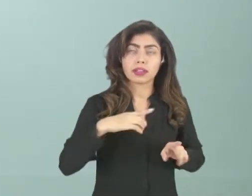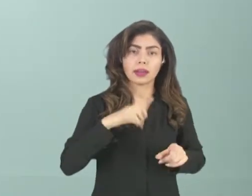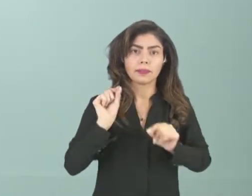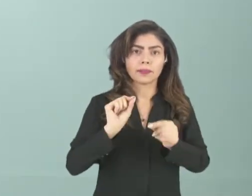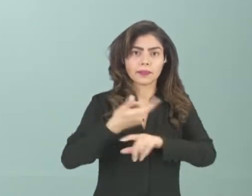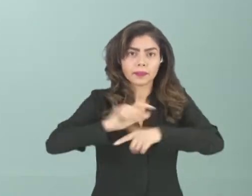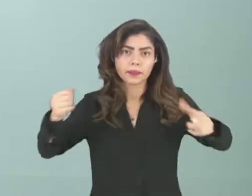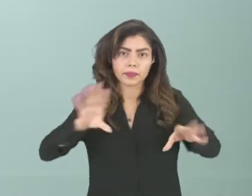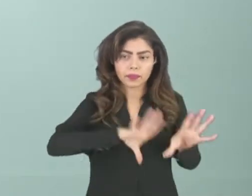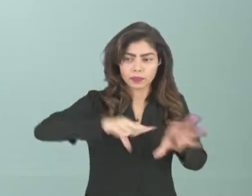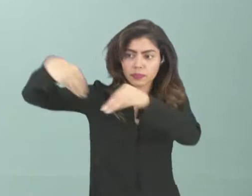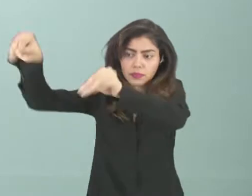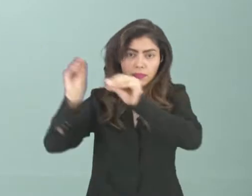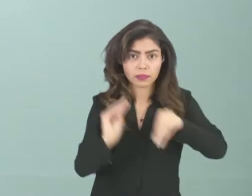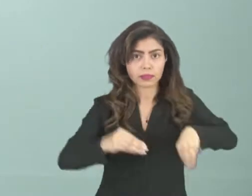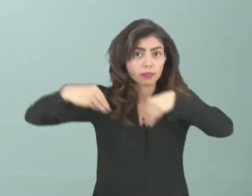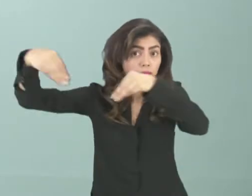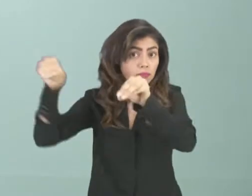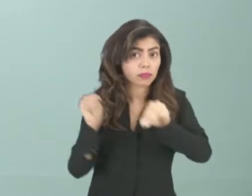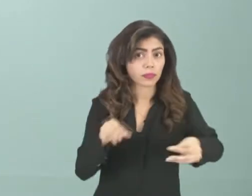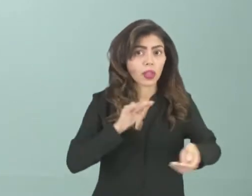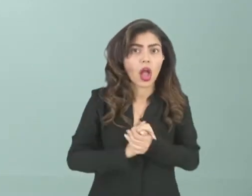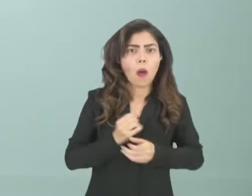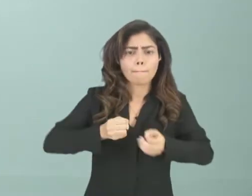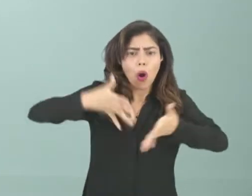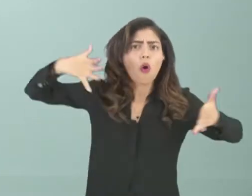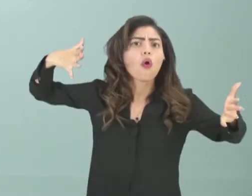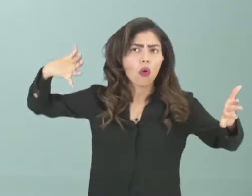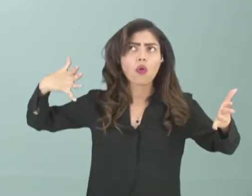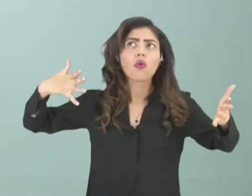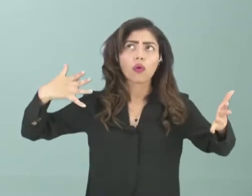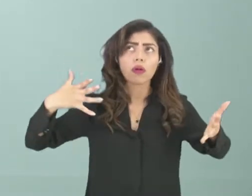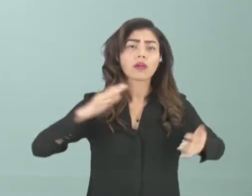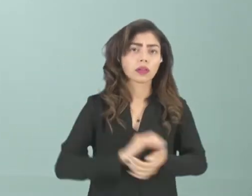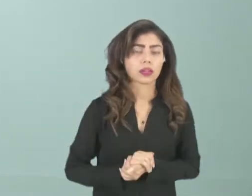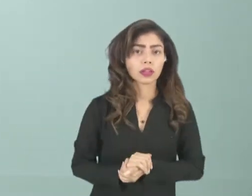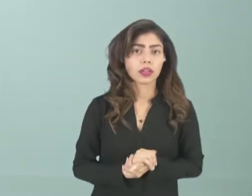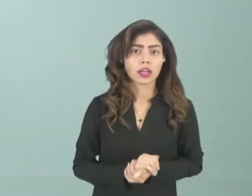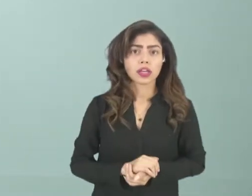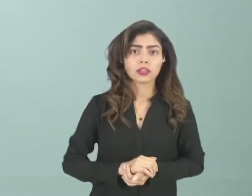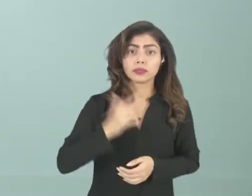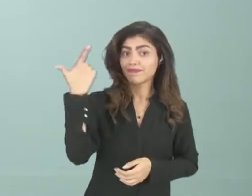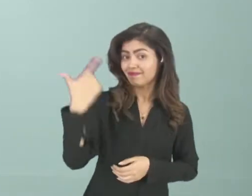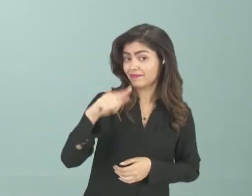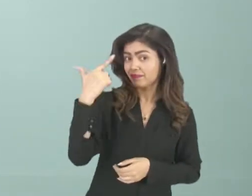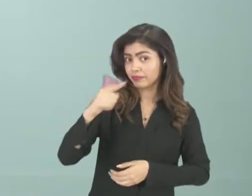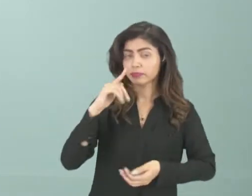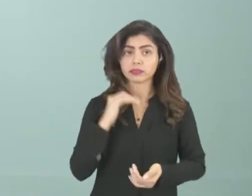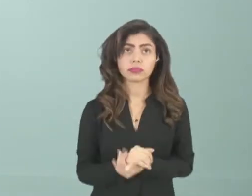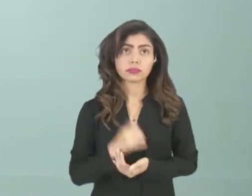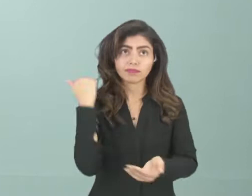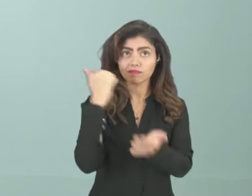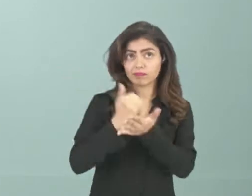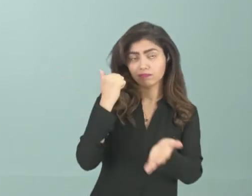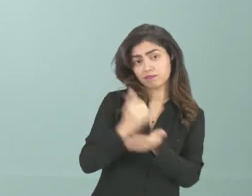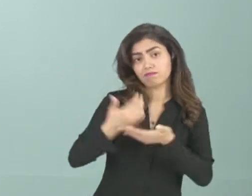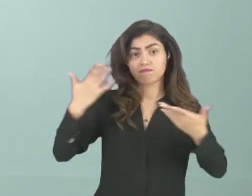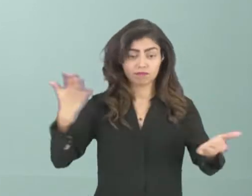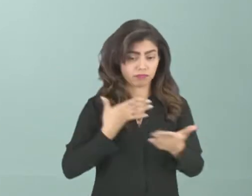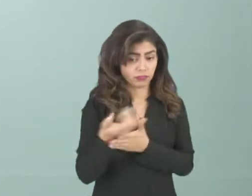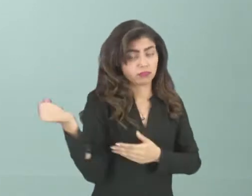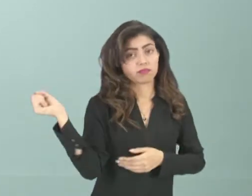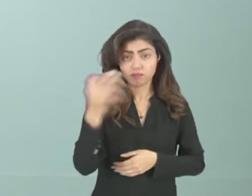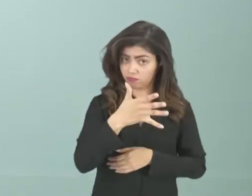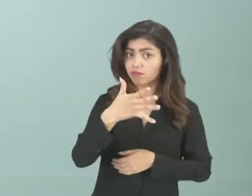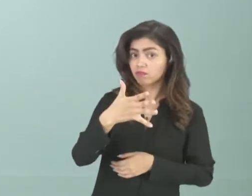em massa para as cidades, as indústrias não teve como empregar todos aqueles que estavam buscando por uma